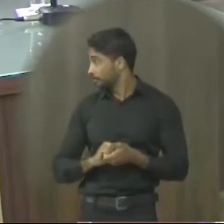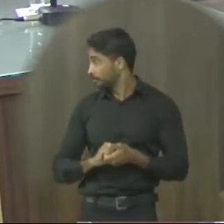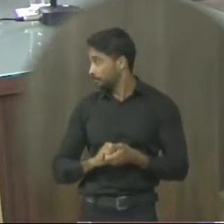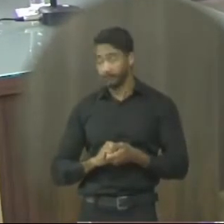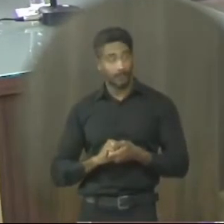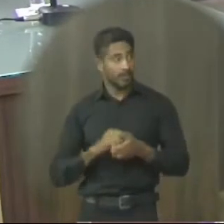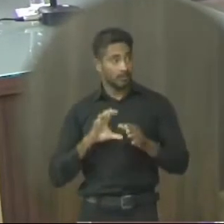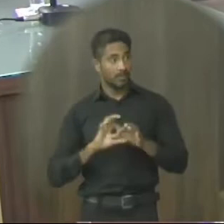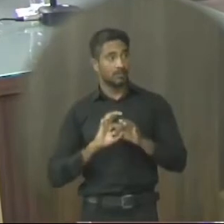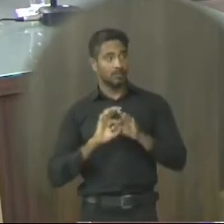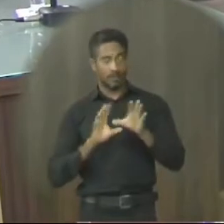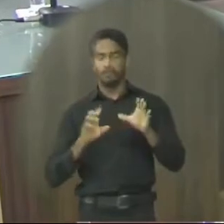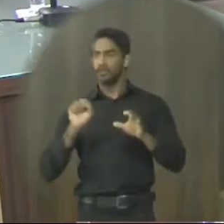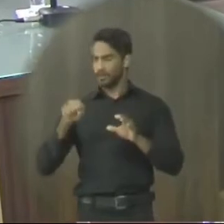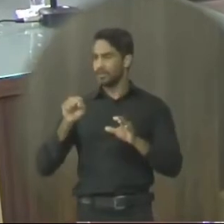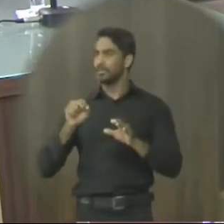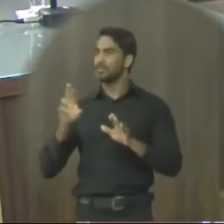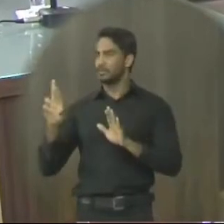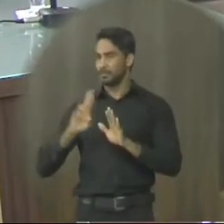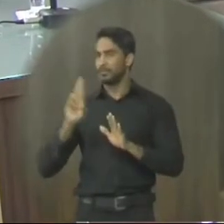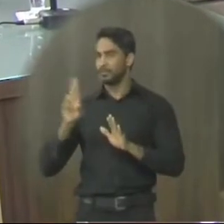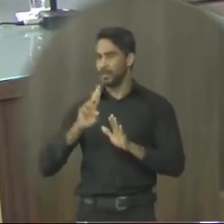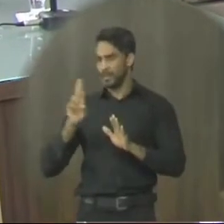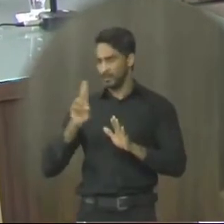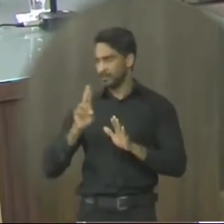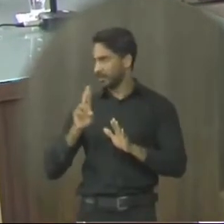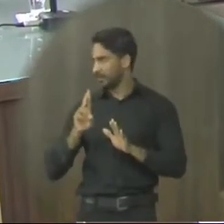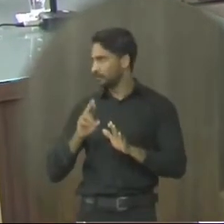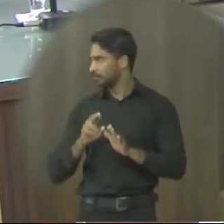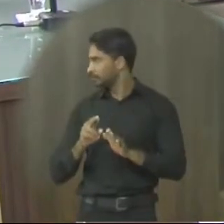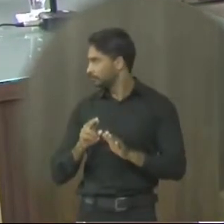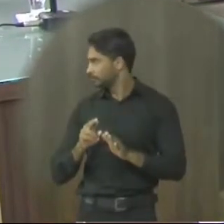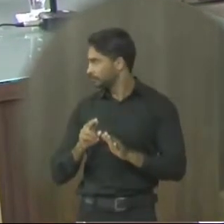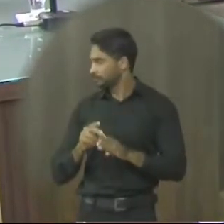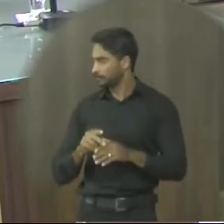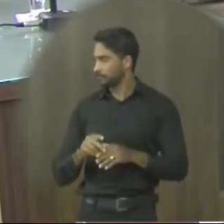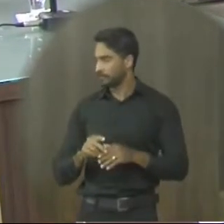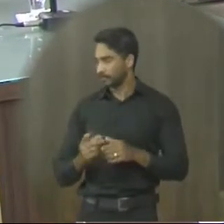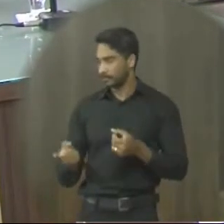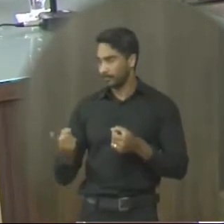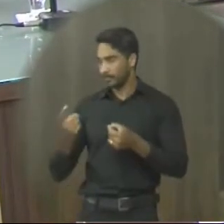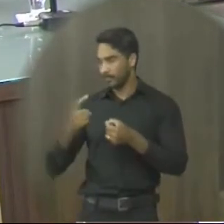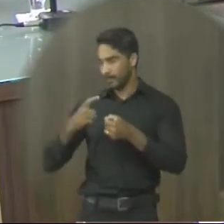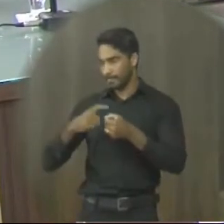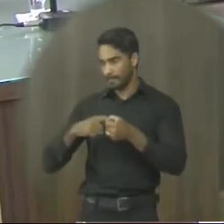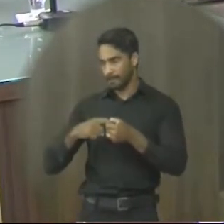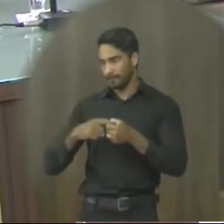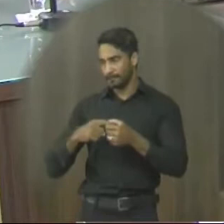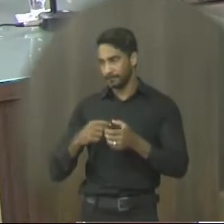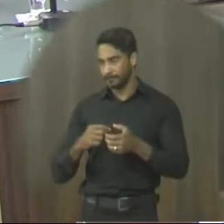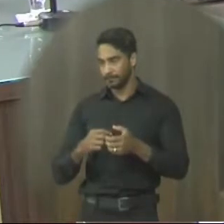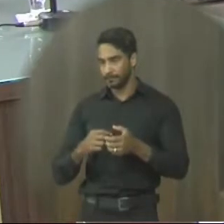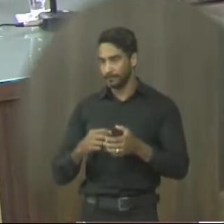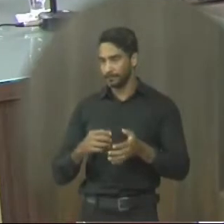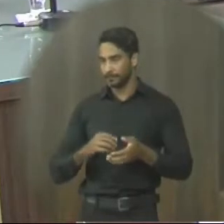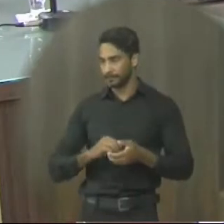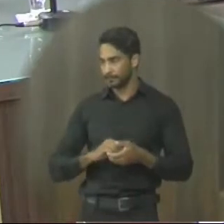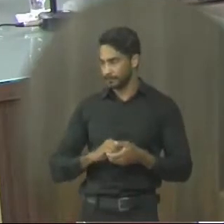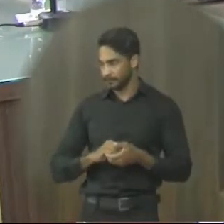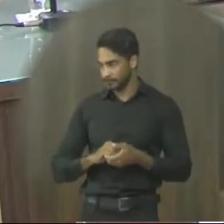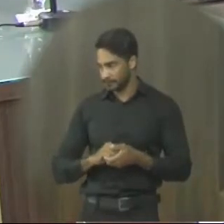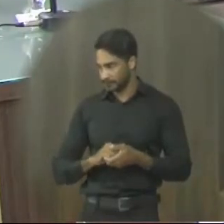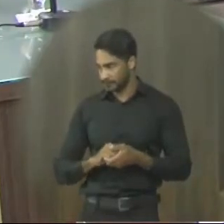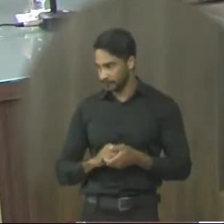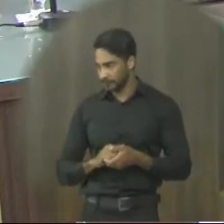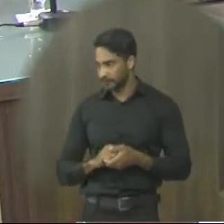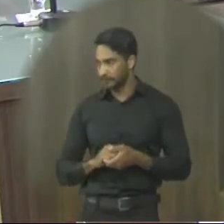tá aberto? Estou à disposição. Beleza. Vereador, vou colocar o tempo de. Então quer dizer que eu posso, então, né? Que eu tenho direito,